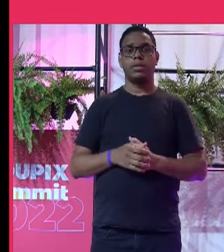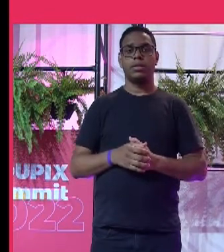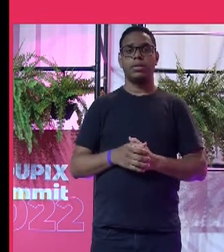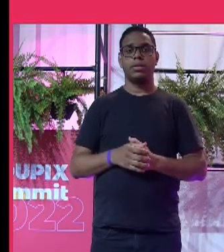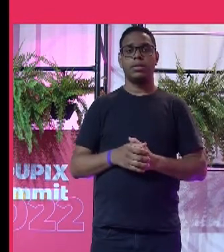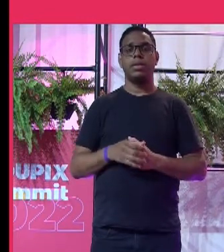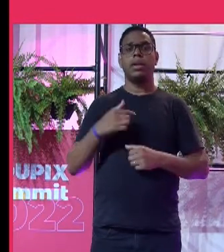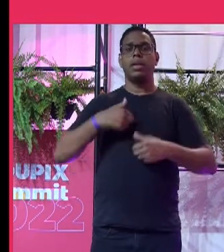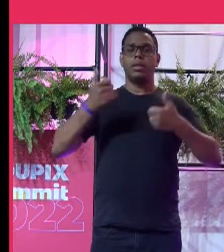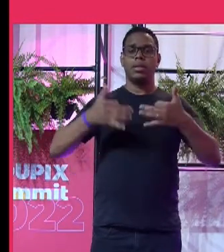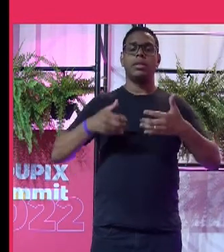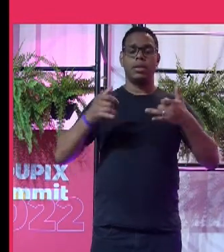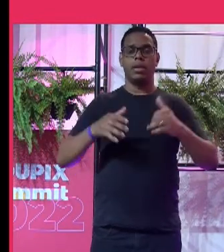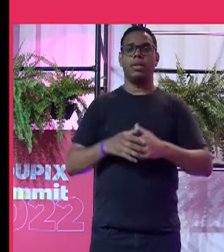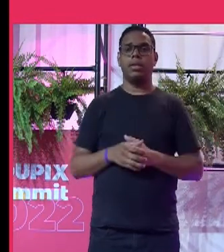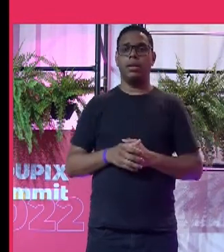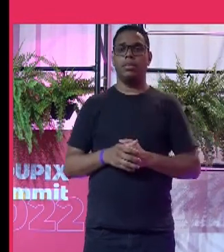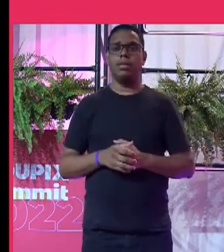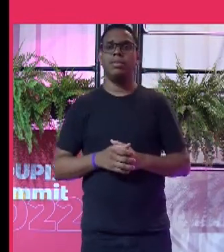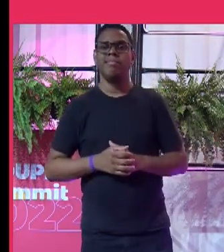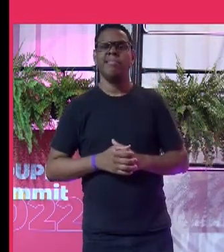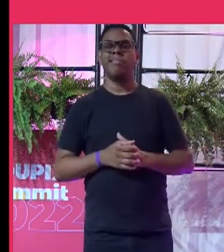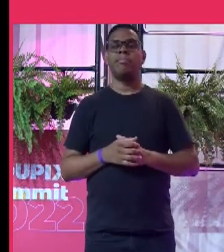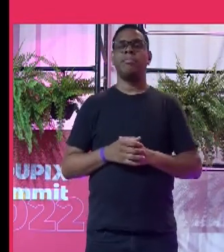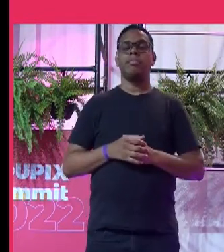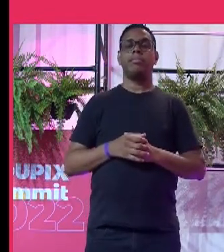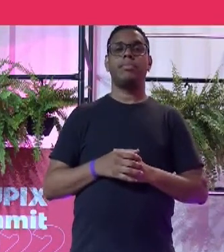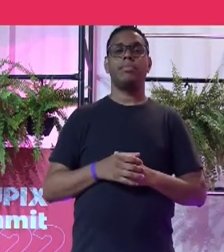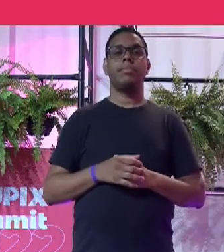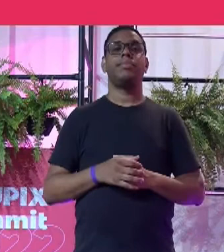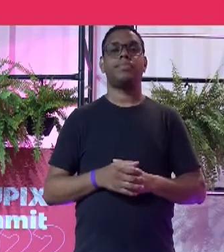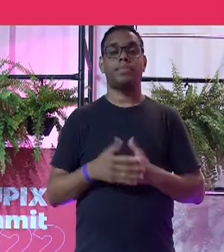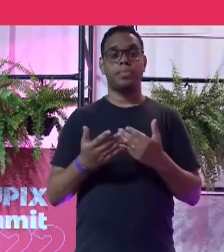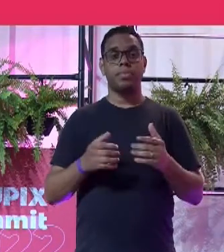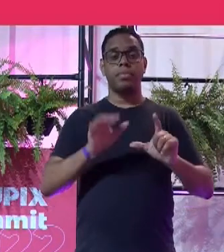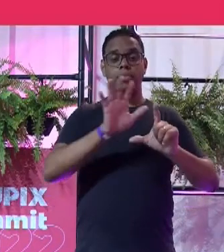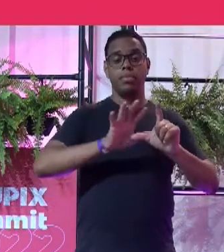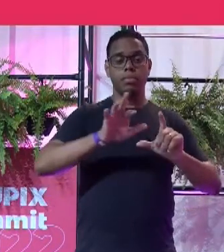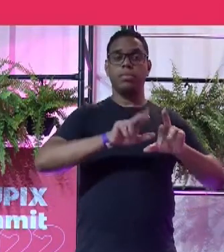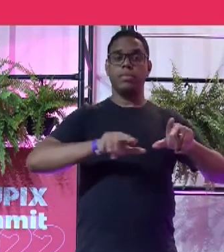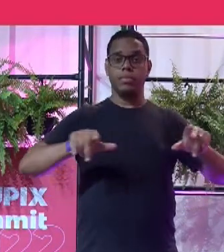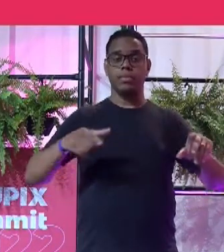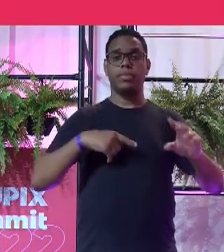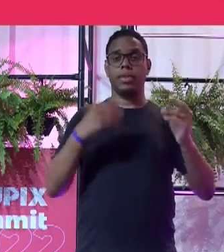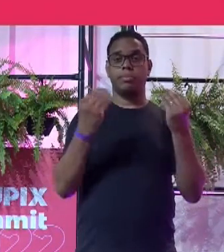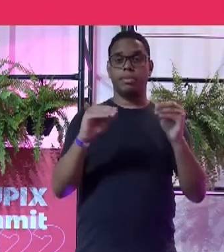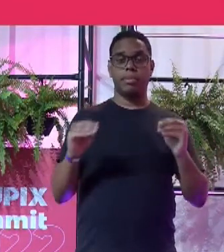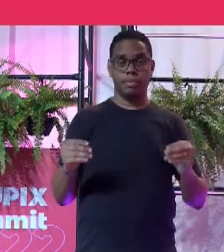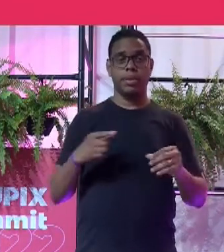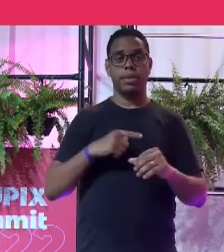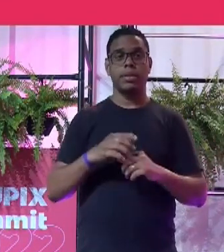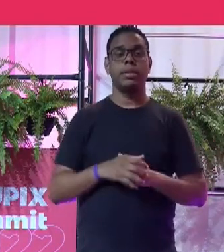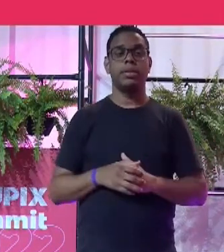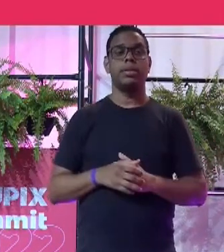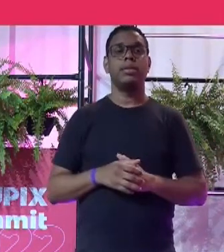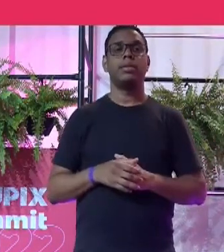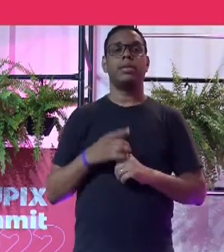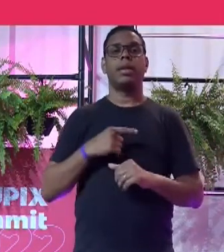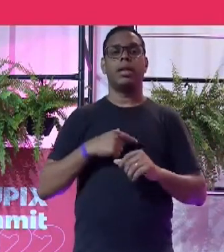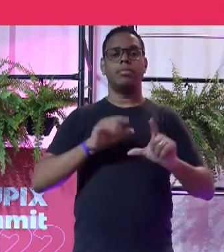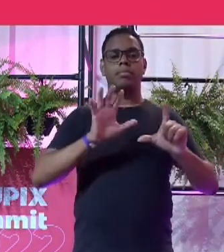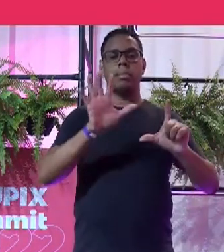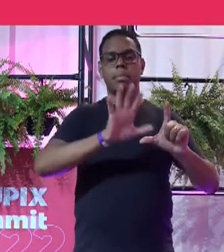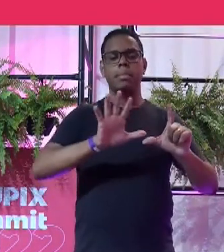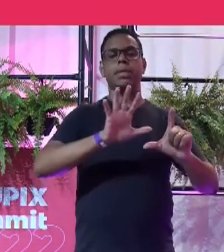Bom, eu vou falando aqui, enquanto eles colocam. Isso. Como eu falei, cada rede social é diferente, com linguagens